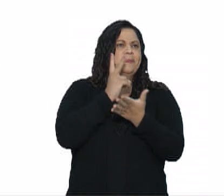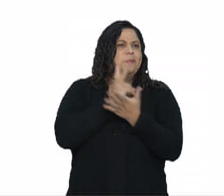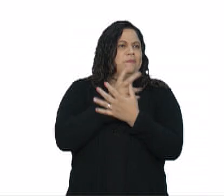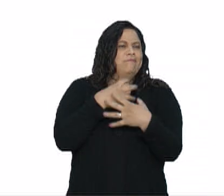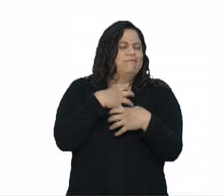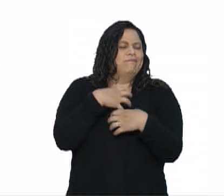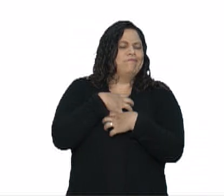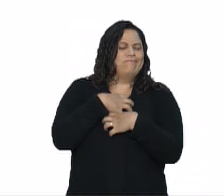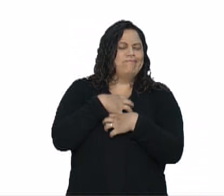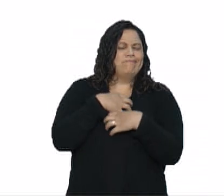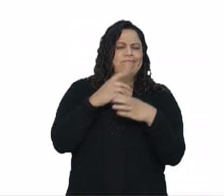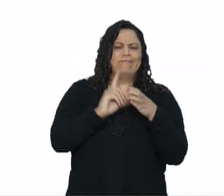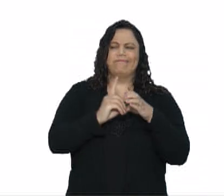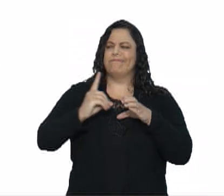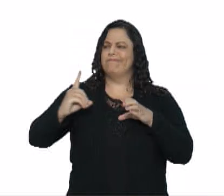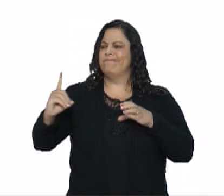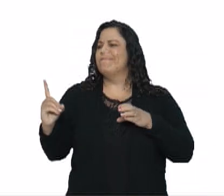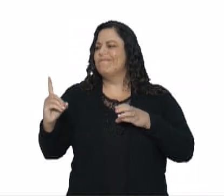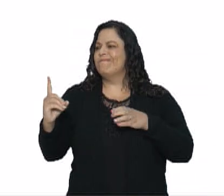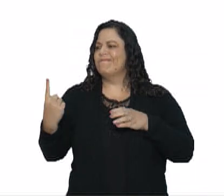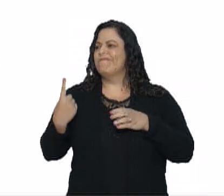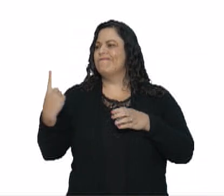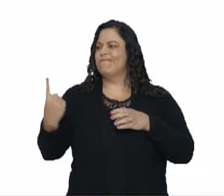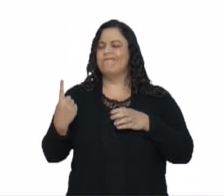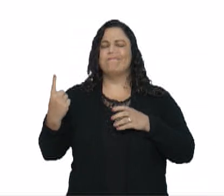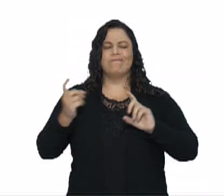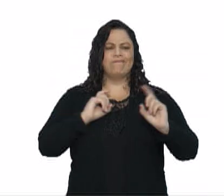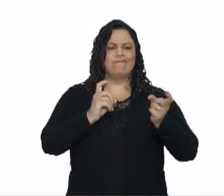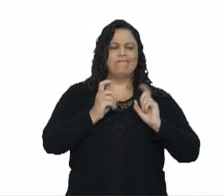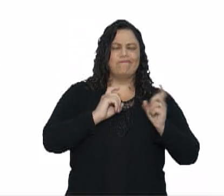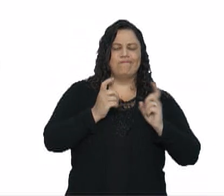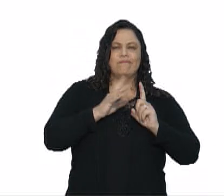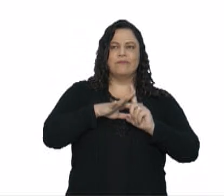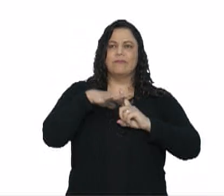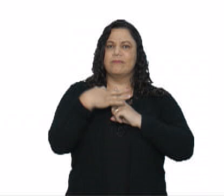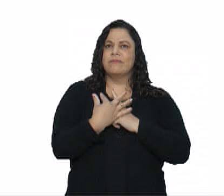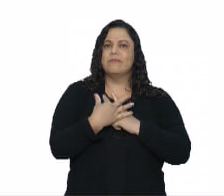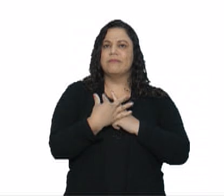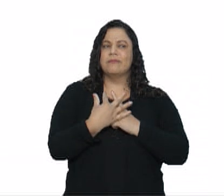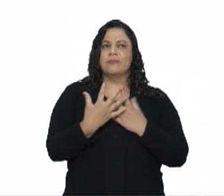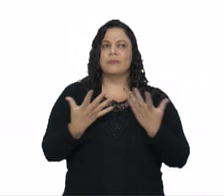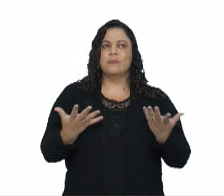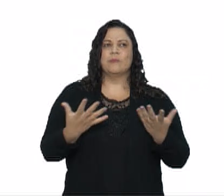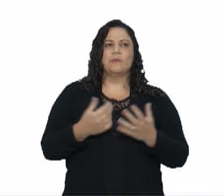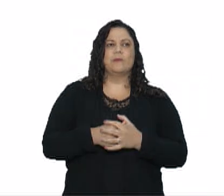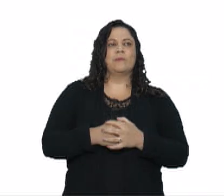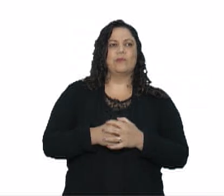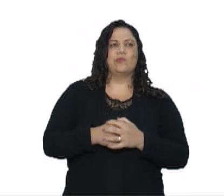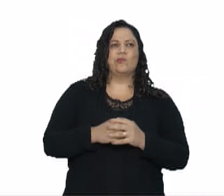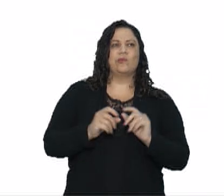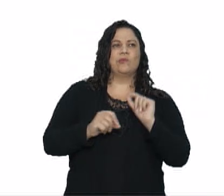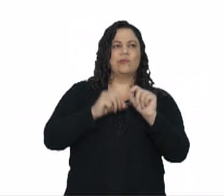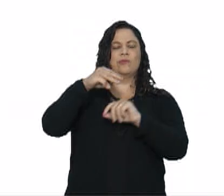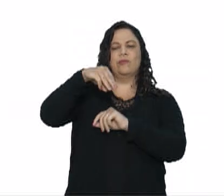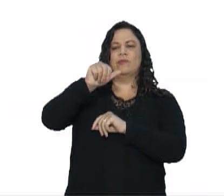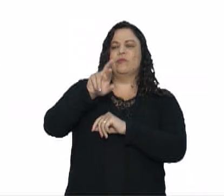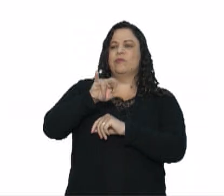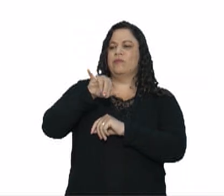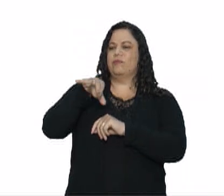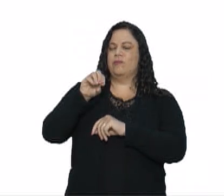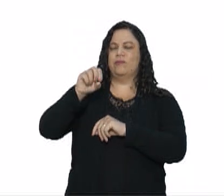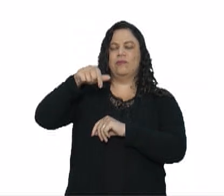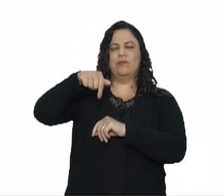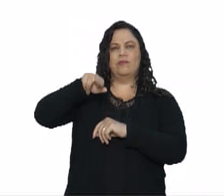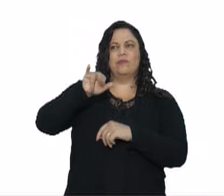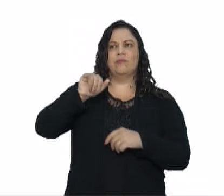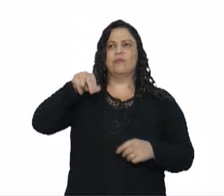nessas reuniões sociais, o excesso de gente, né? Impede de ver as pessoas. Mário Quintana, nosso